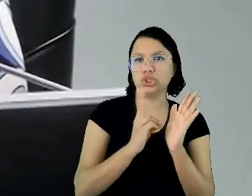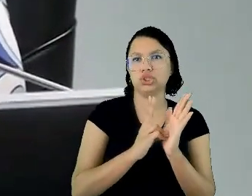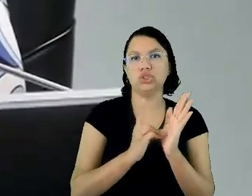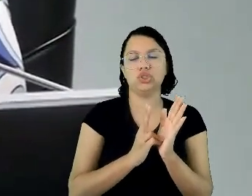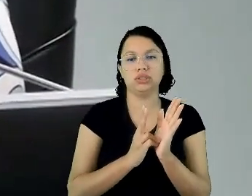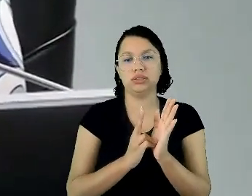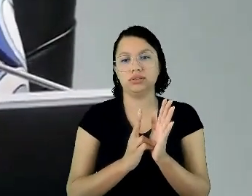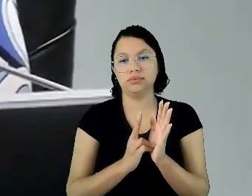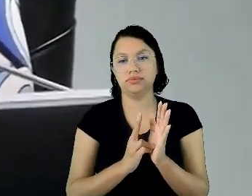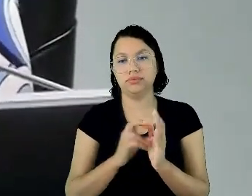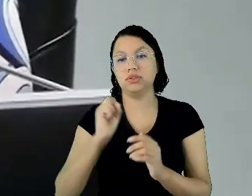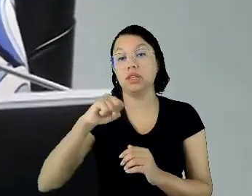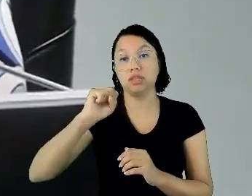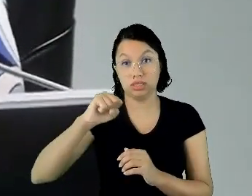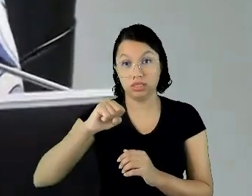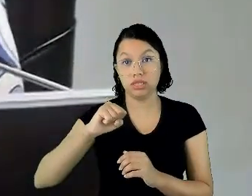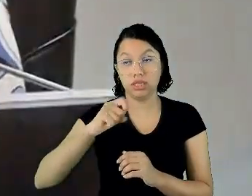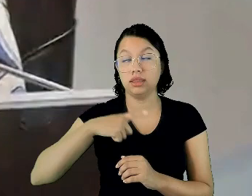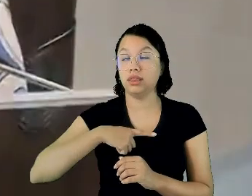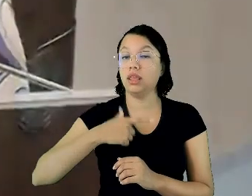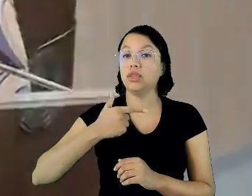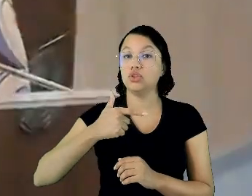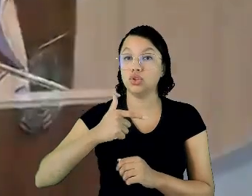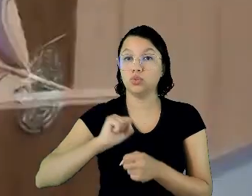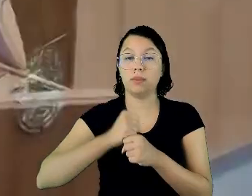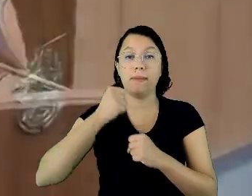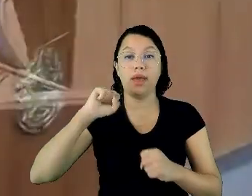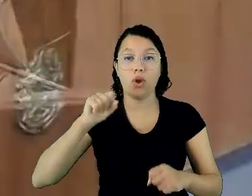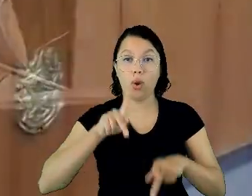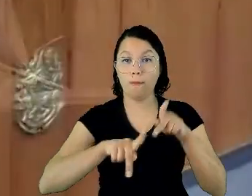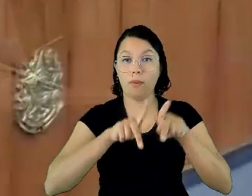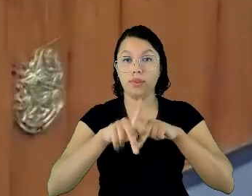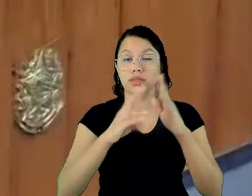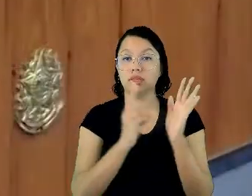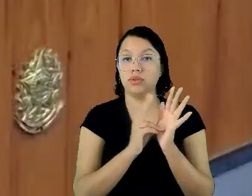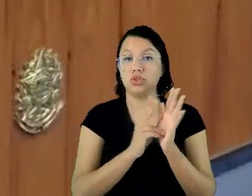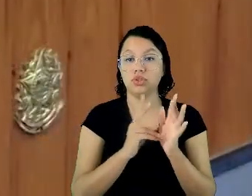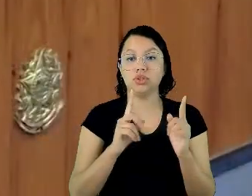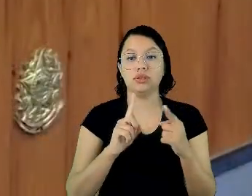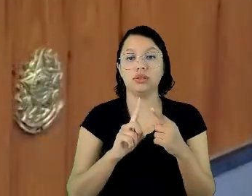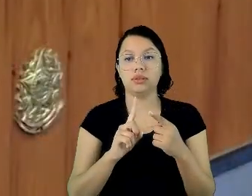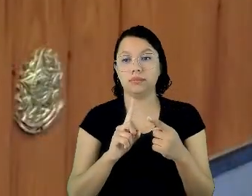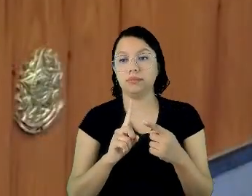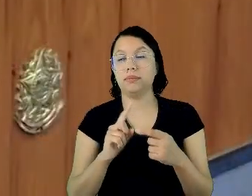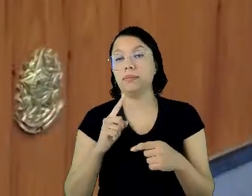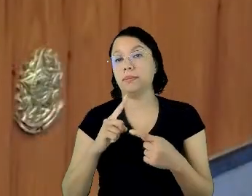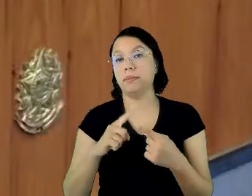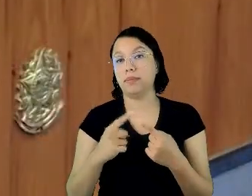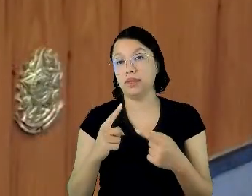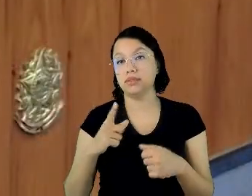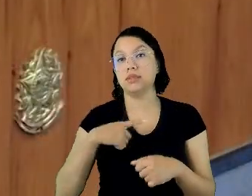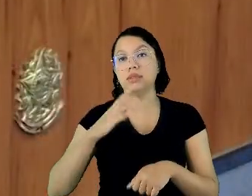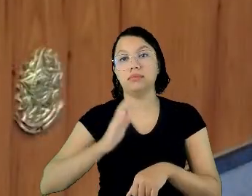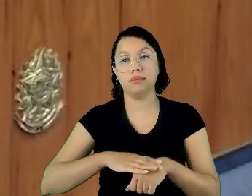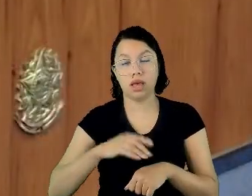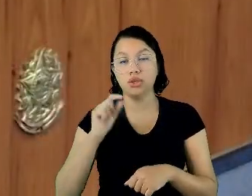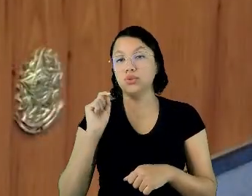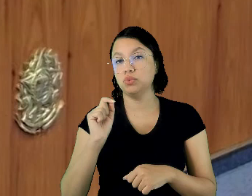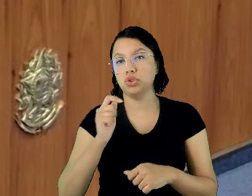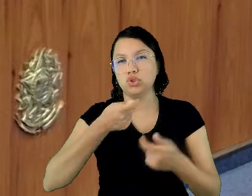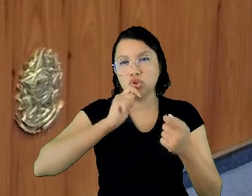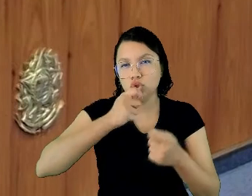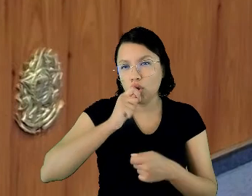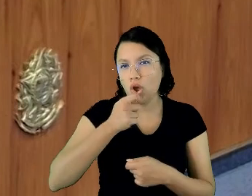população indígena do país e muito, muito além da questão do tráfico internacional de drogas. Então, o Tribunal da